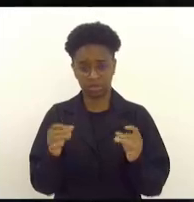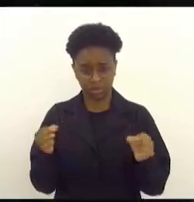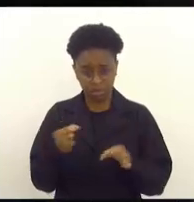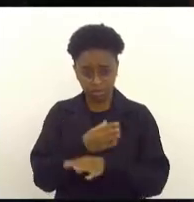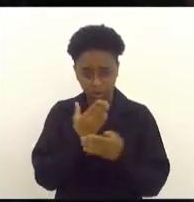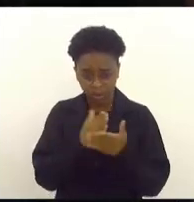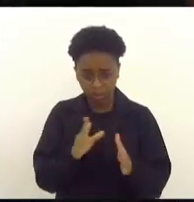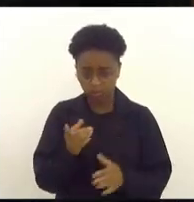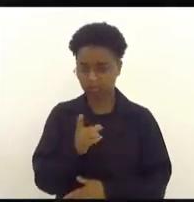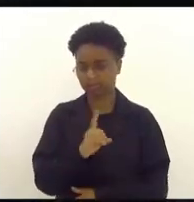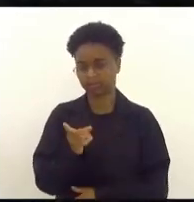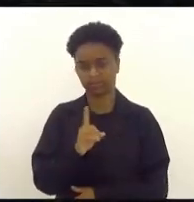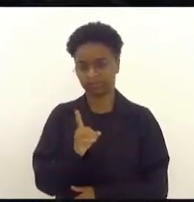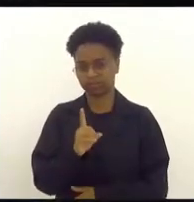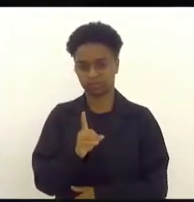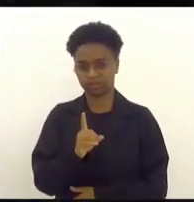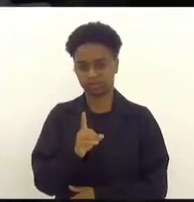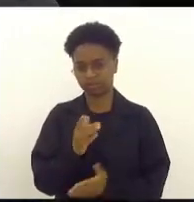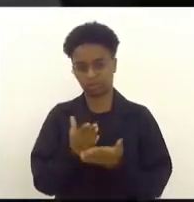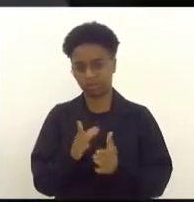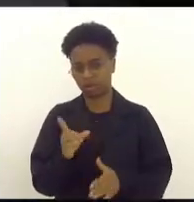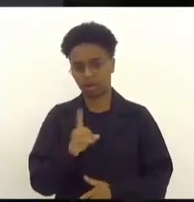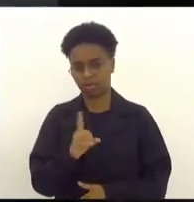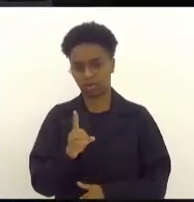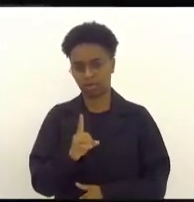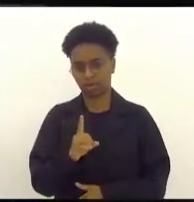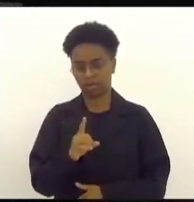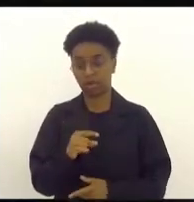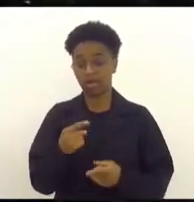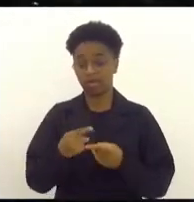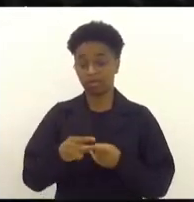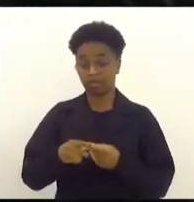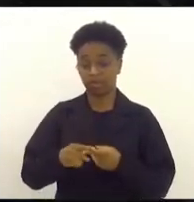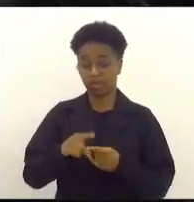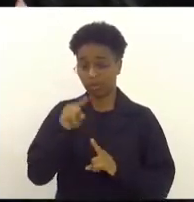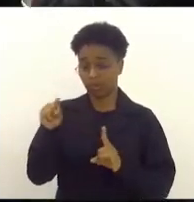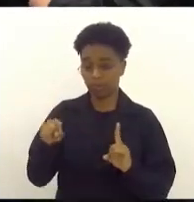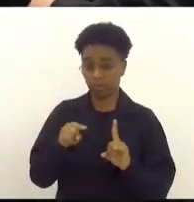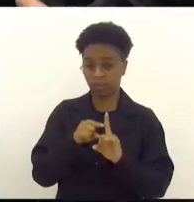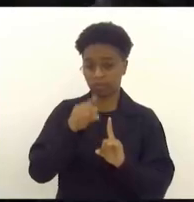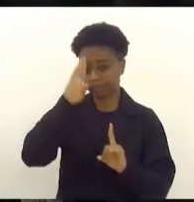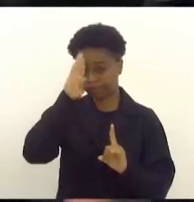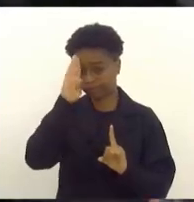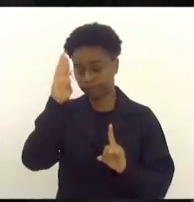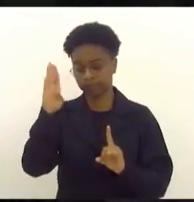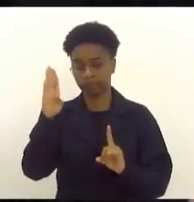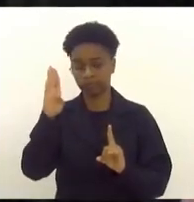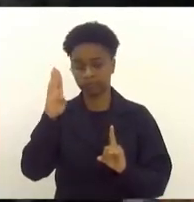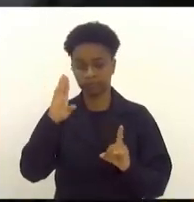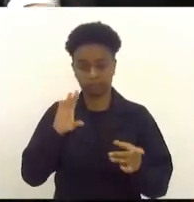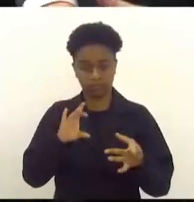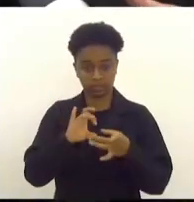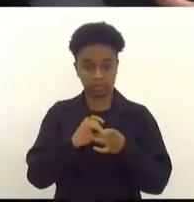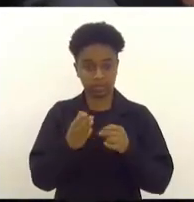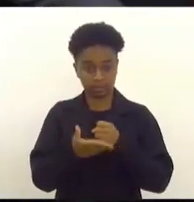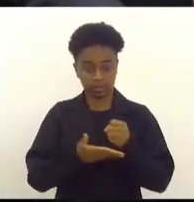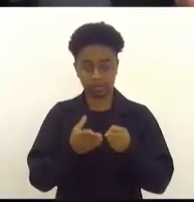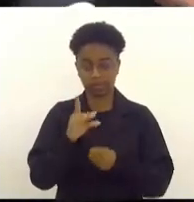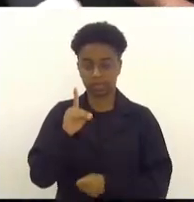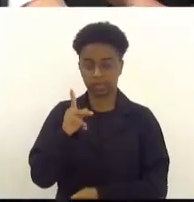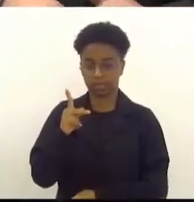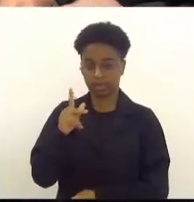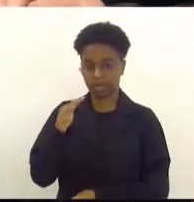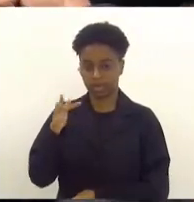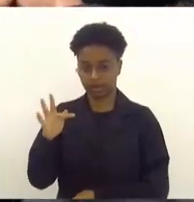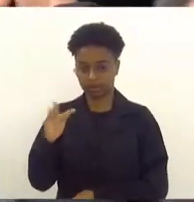Deputado Dionísio não para a tese Central que Embasa a dpf